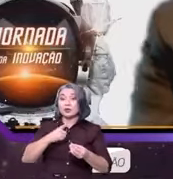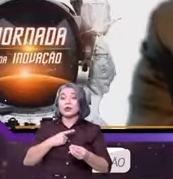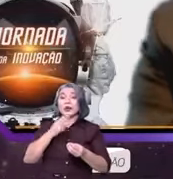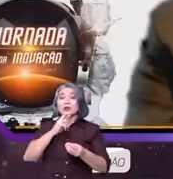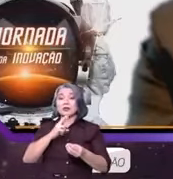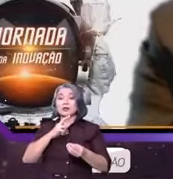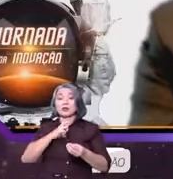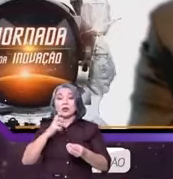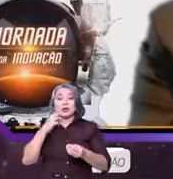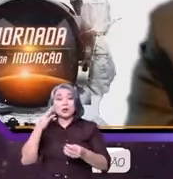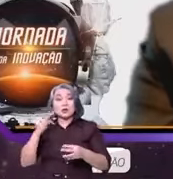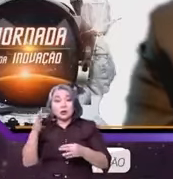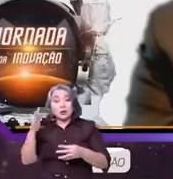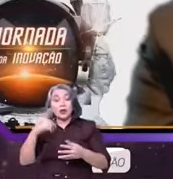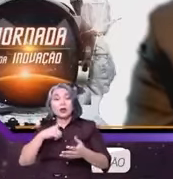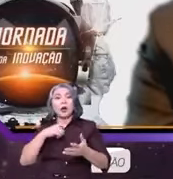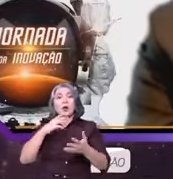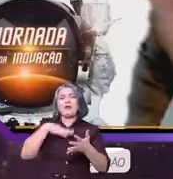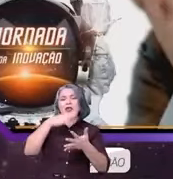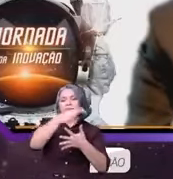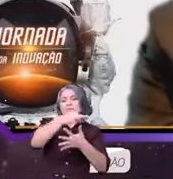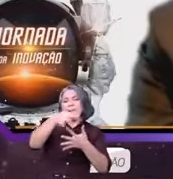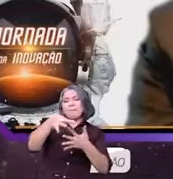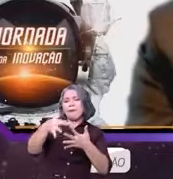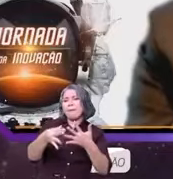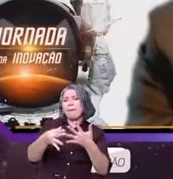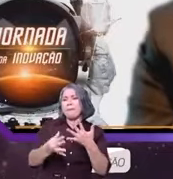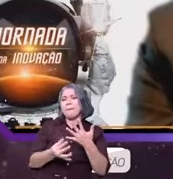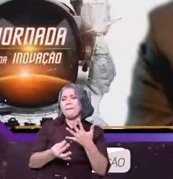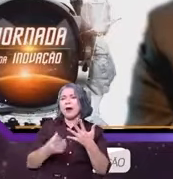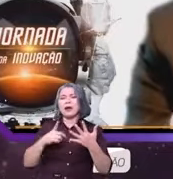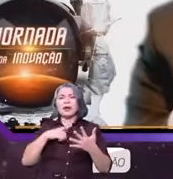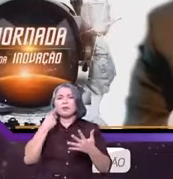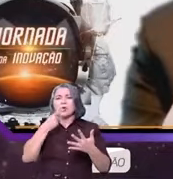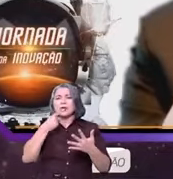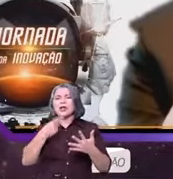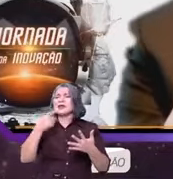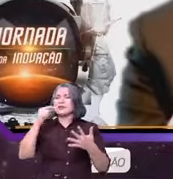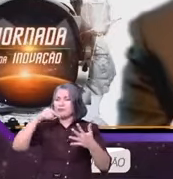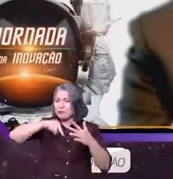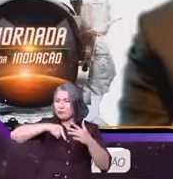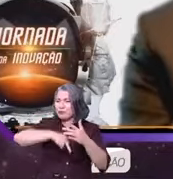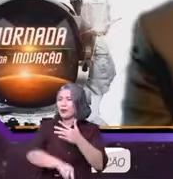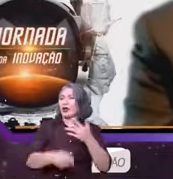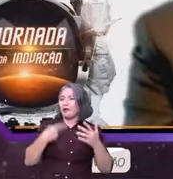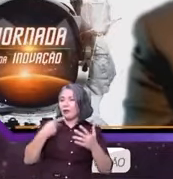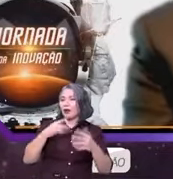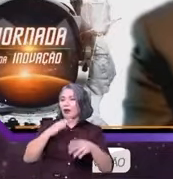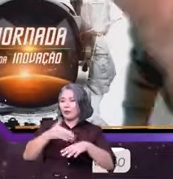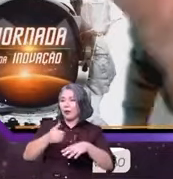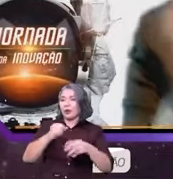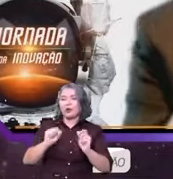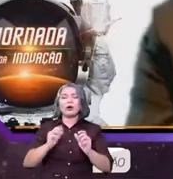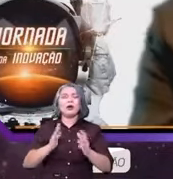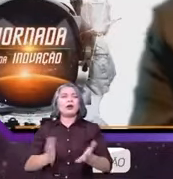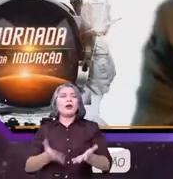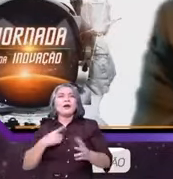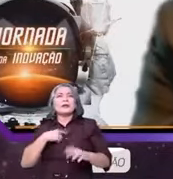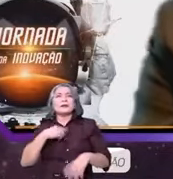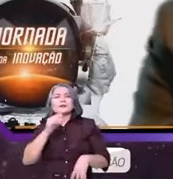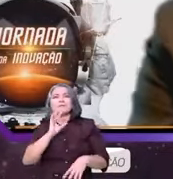Tem alguns aspectos que eu gostaria que, se ele pudesse explorar, eu acho que é da